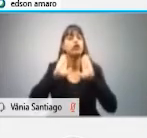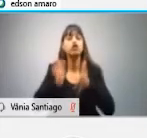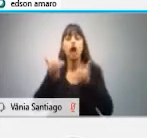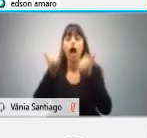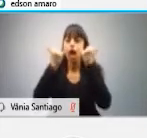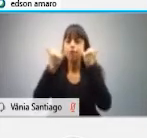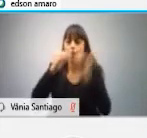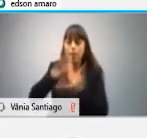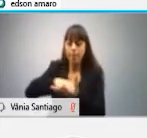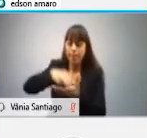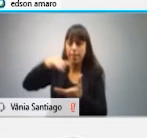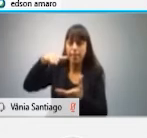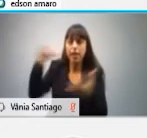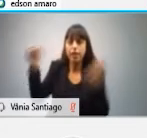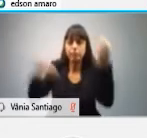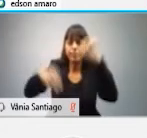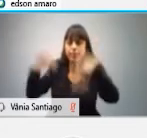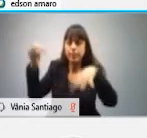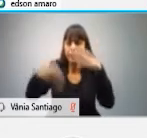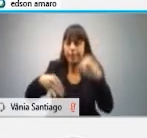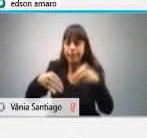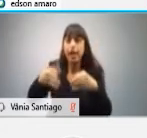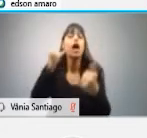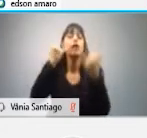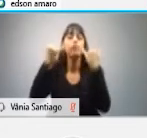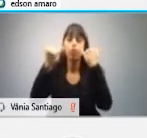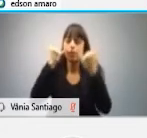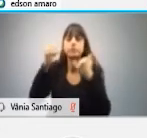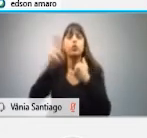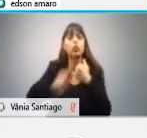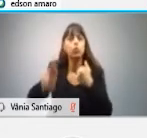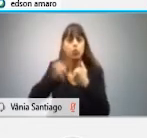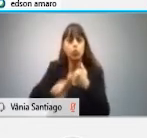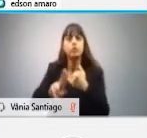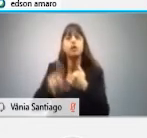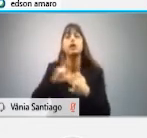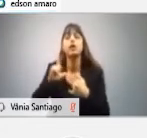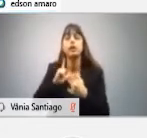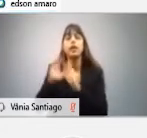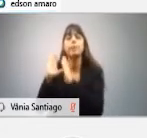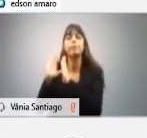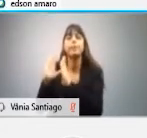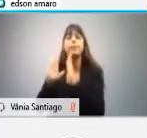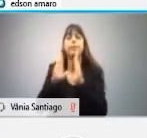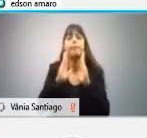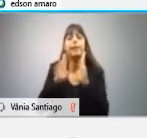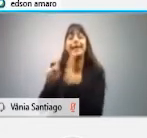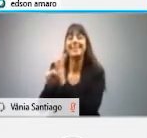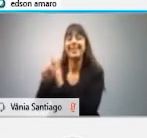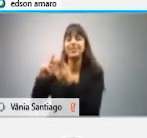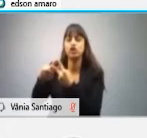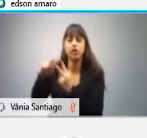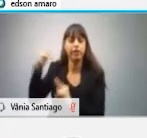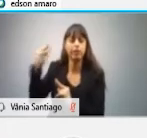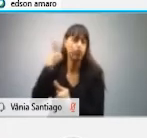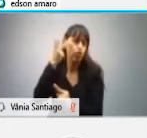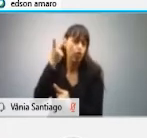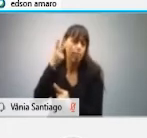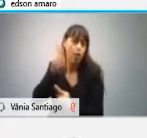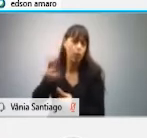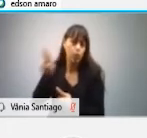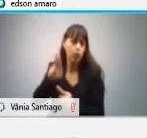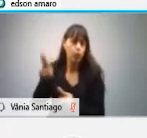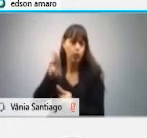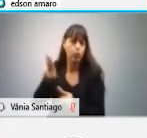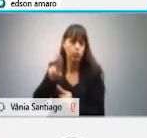parte do dia a dia. Nós estamos utilizando o que vocês estão vendo nesses slides aqui. Testes genéticos hoje são prática comum, eles são inclusive financiados